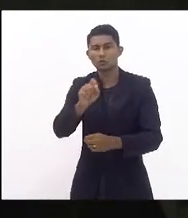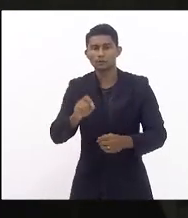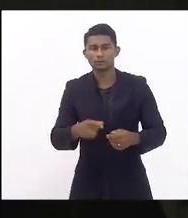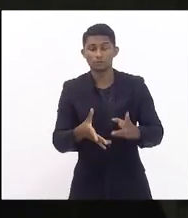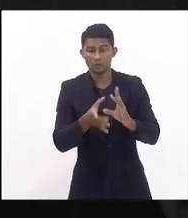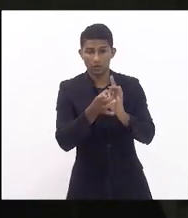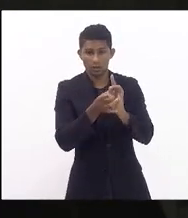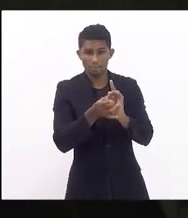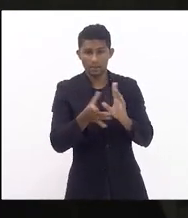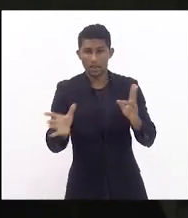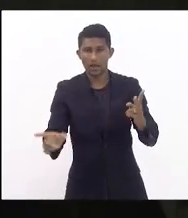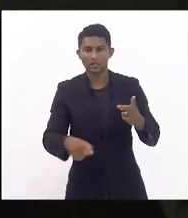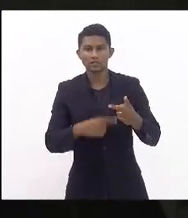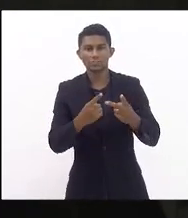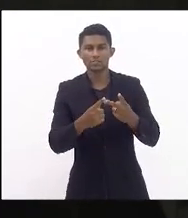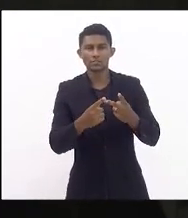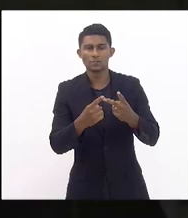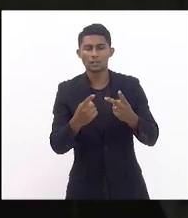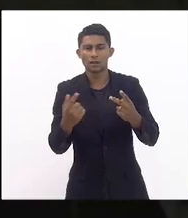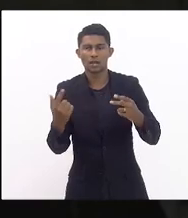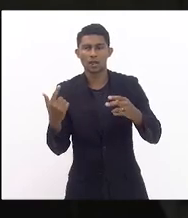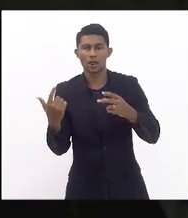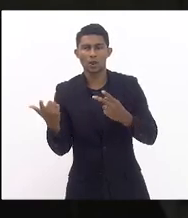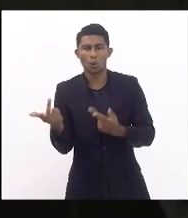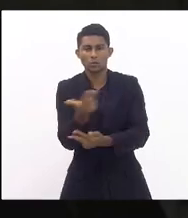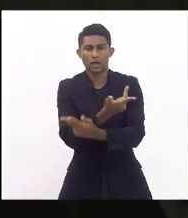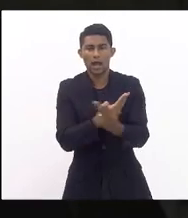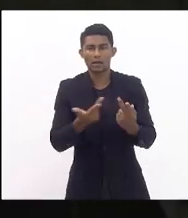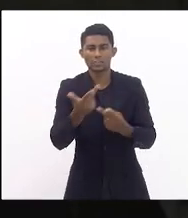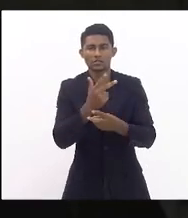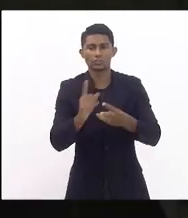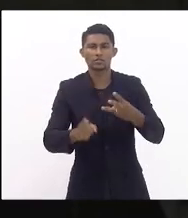Liberdade, igualdade e